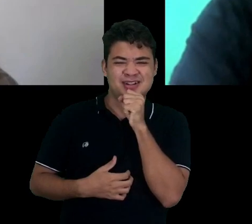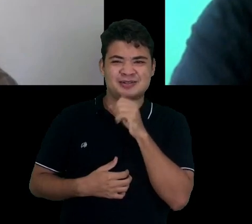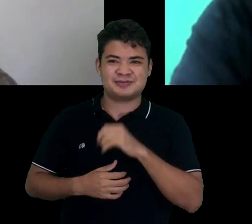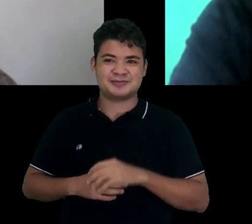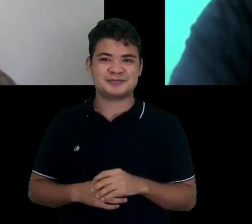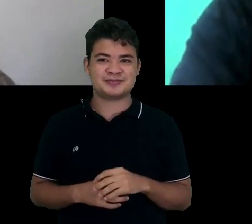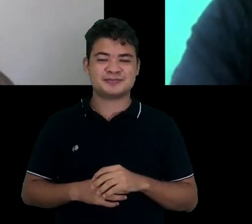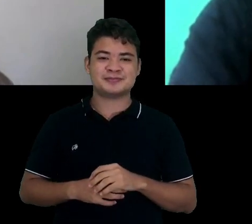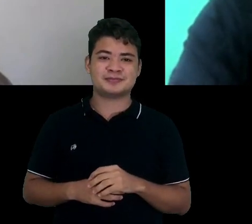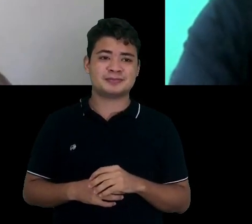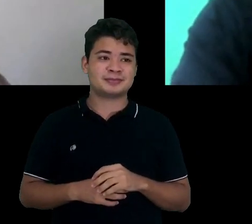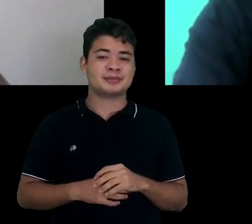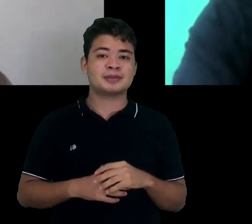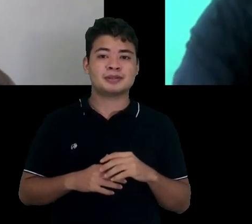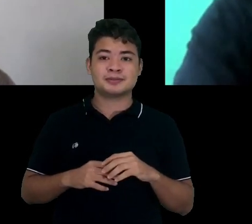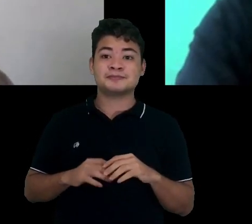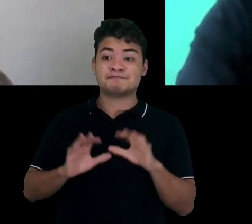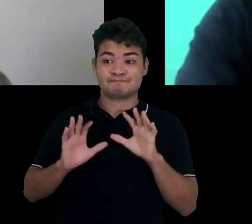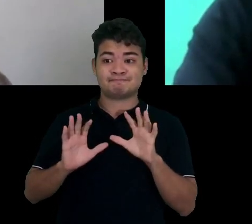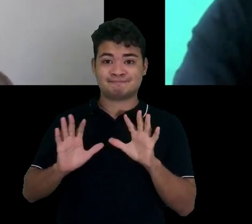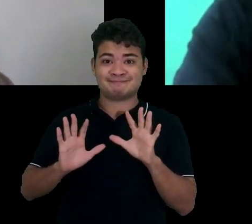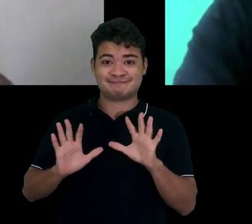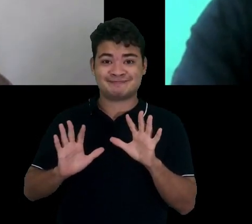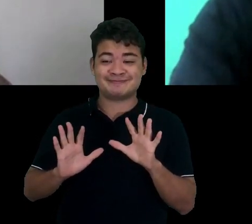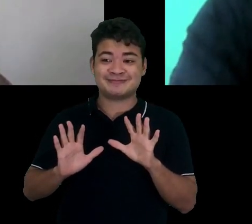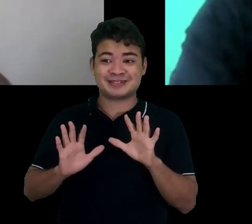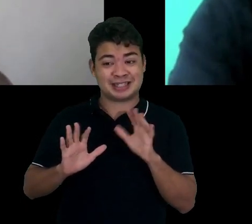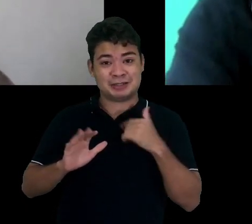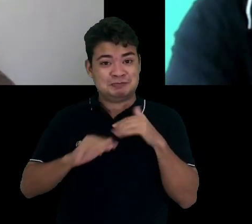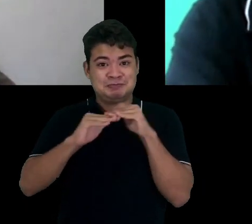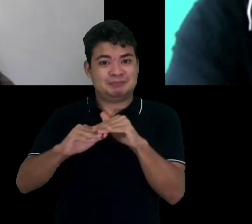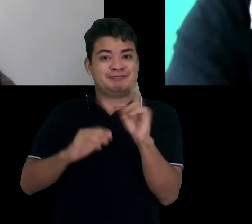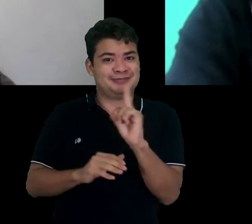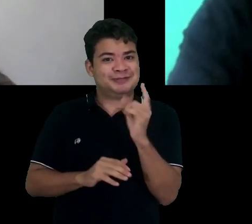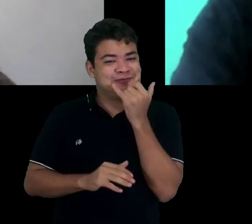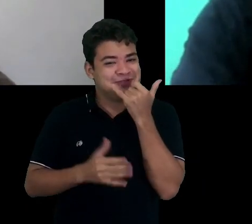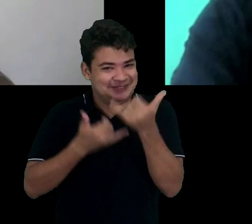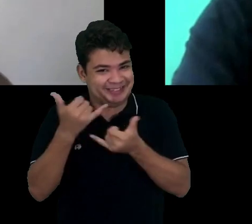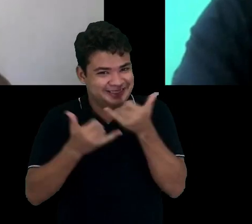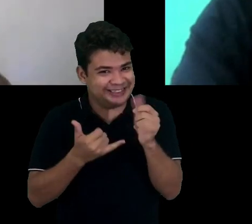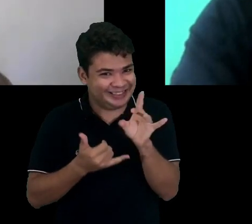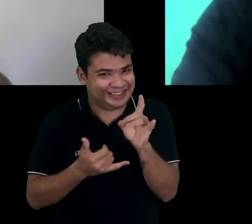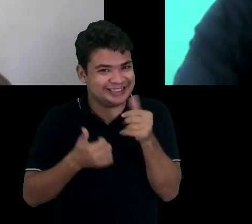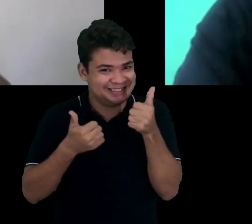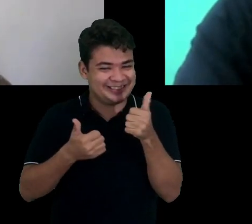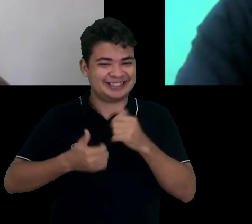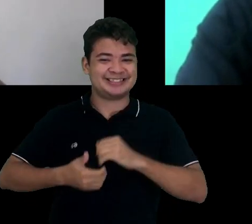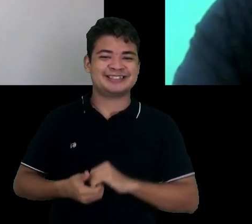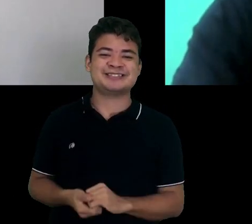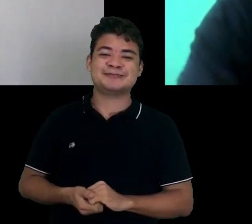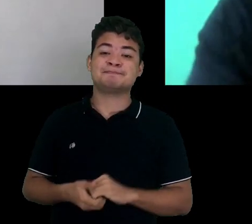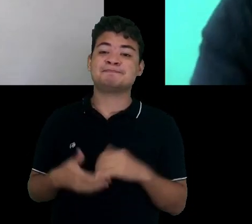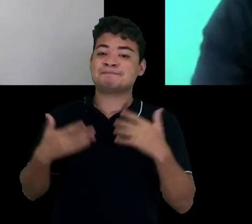velho já. Olha É... só, Sem ofensa, imagina. gente.